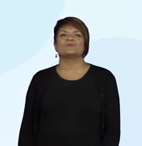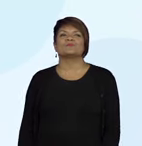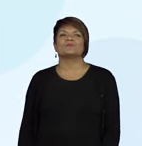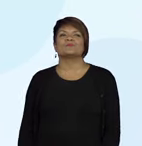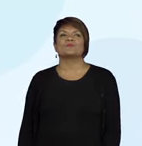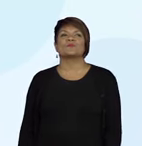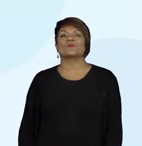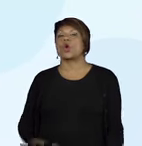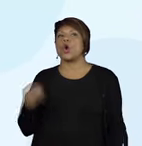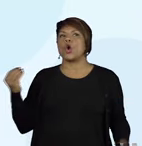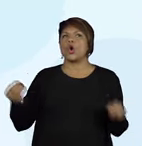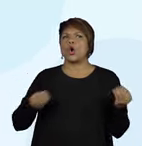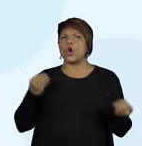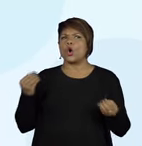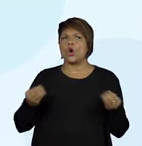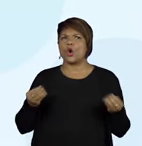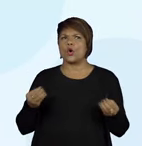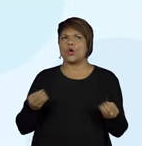Como